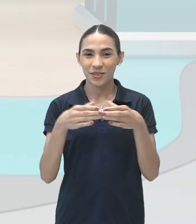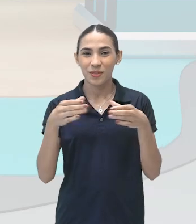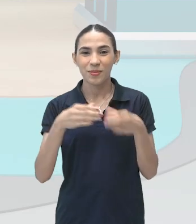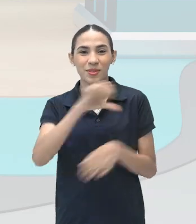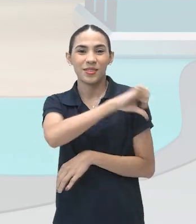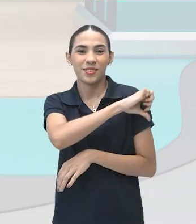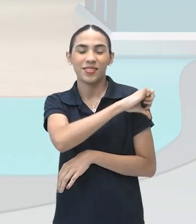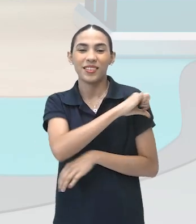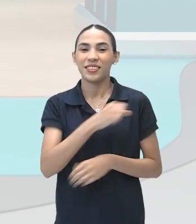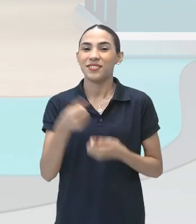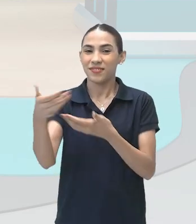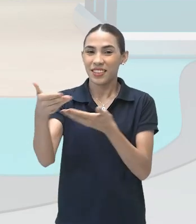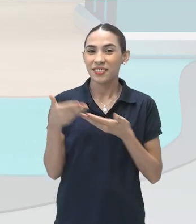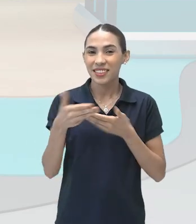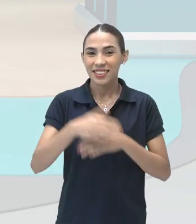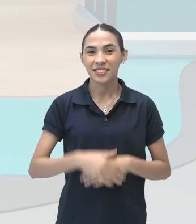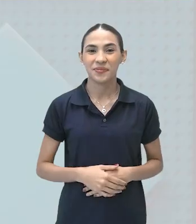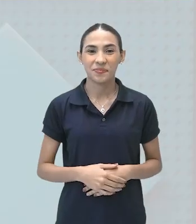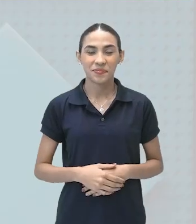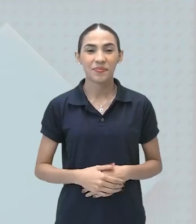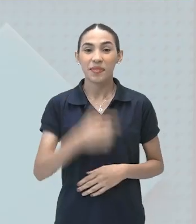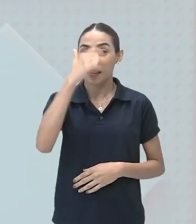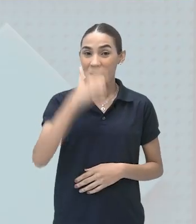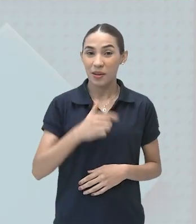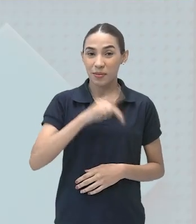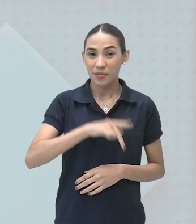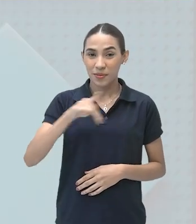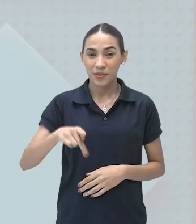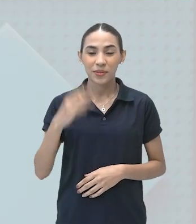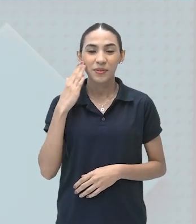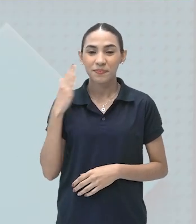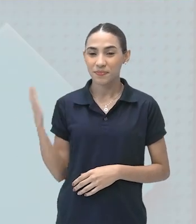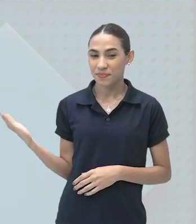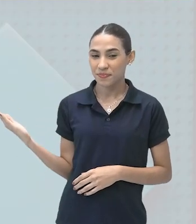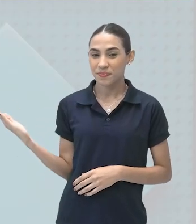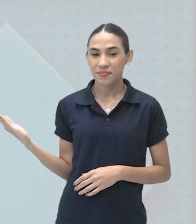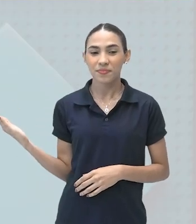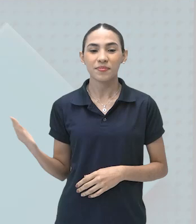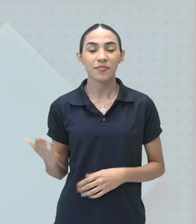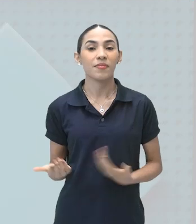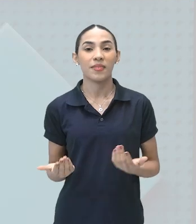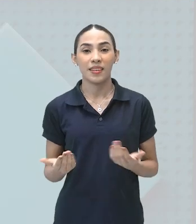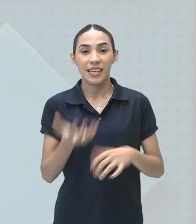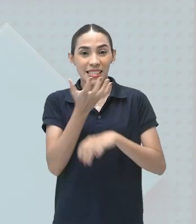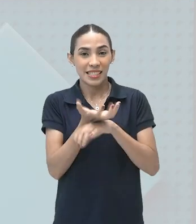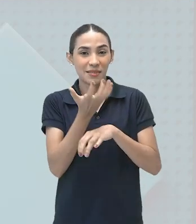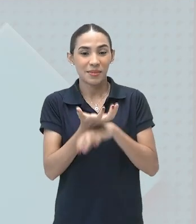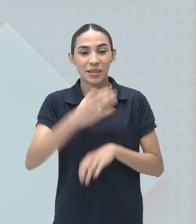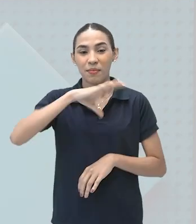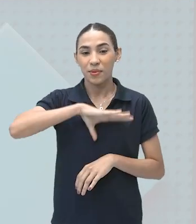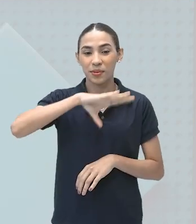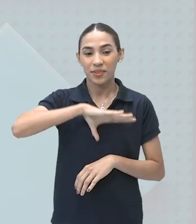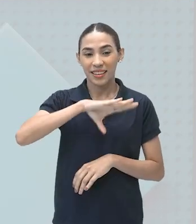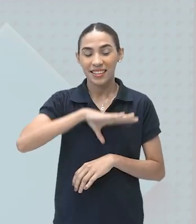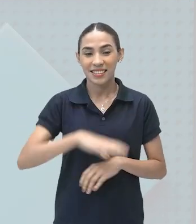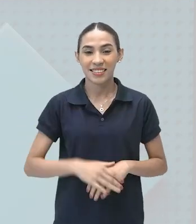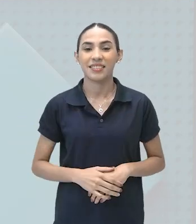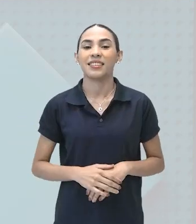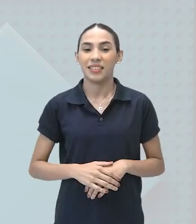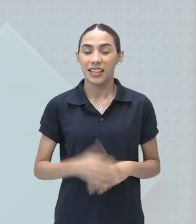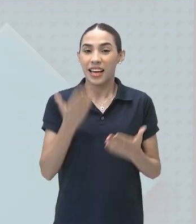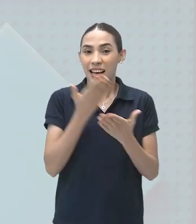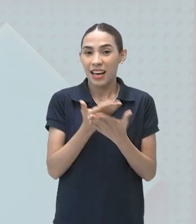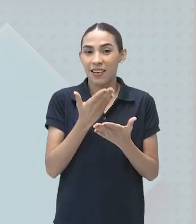turma de 9º ano, bem-vindos! Eu sou a professora Joyce Martins, do componente curricular de língua portuguesa. Esta